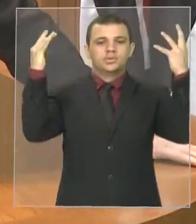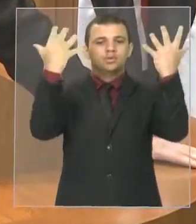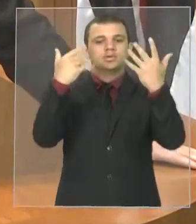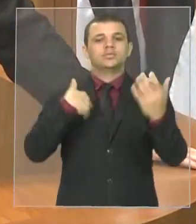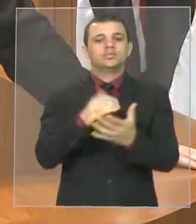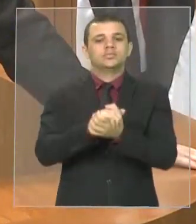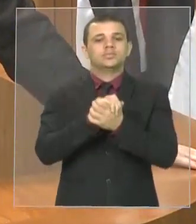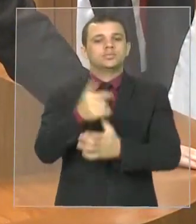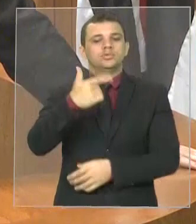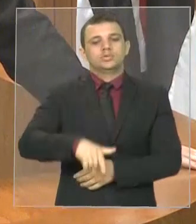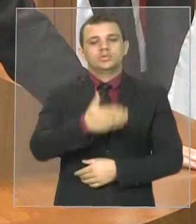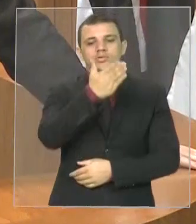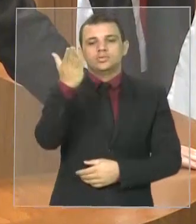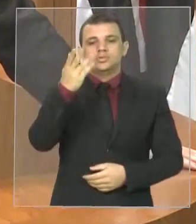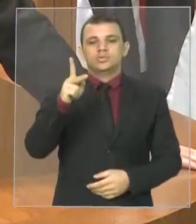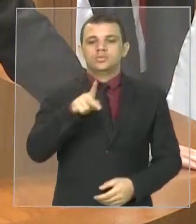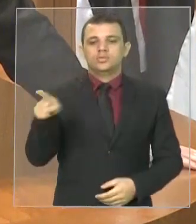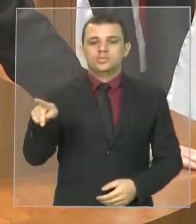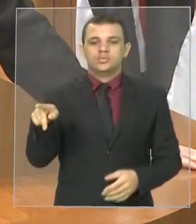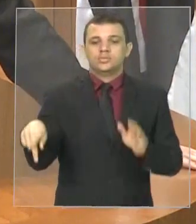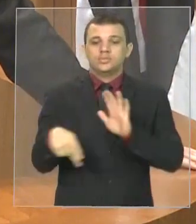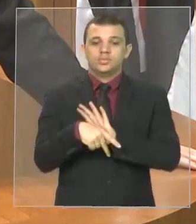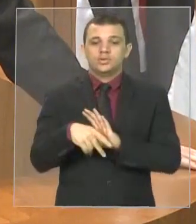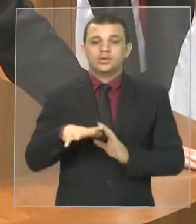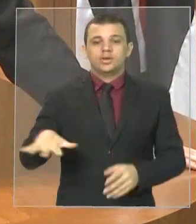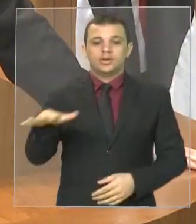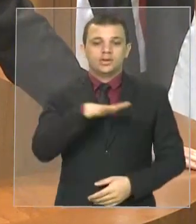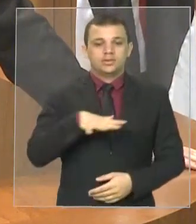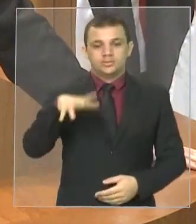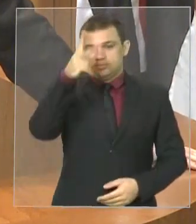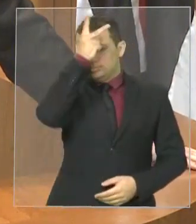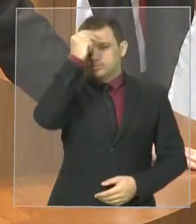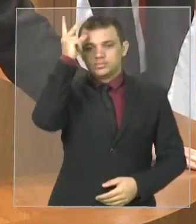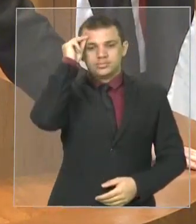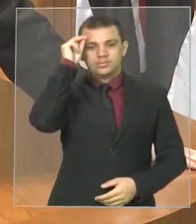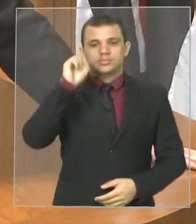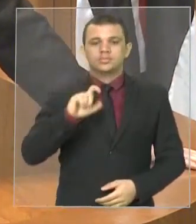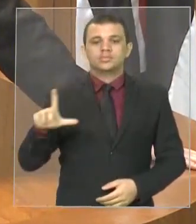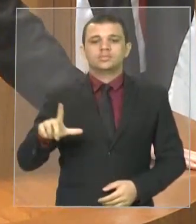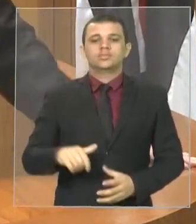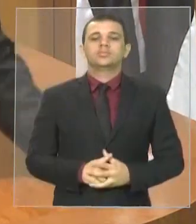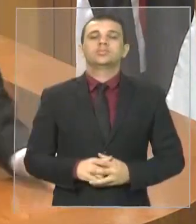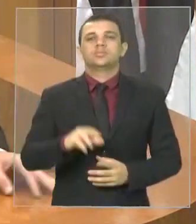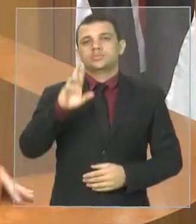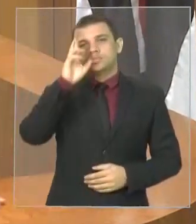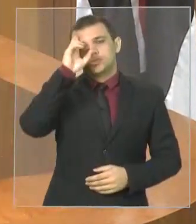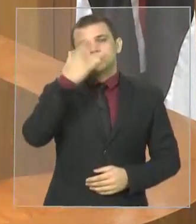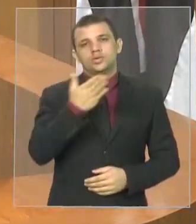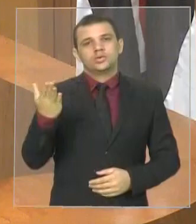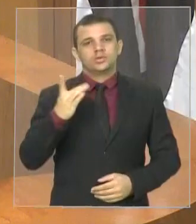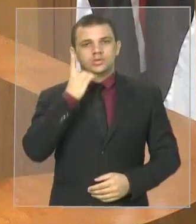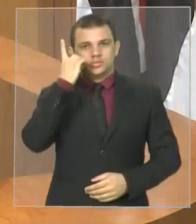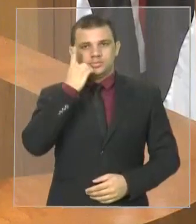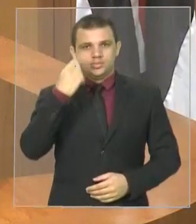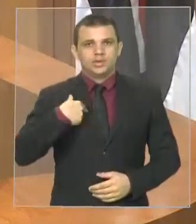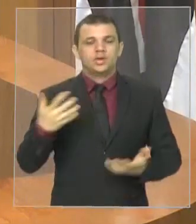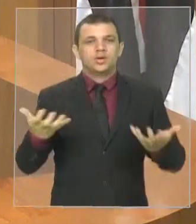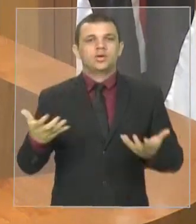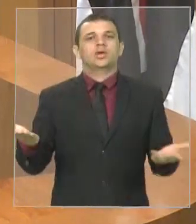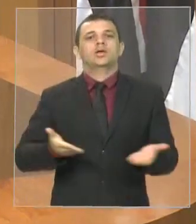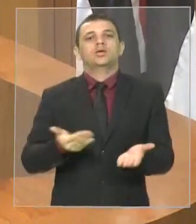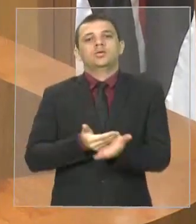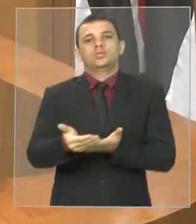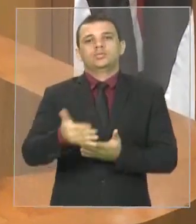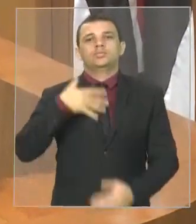os professores da Rede Municipal de São Luís. Senhores deputados, eu quero começar esse pronunciamento de